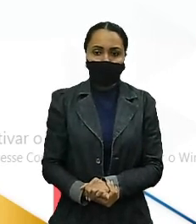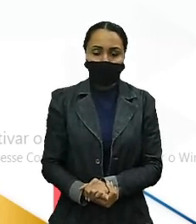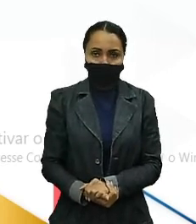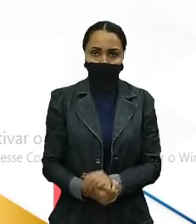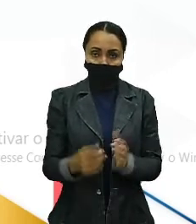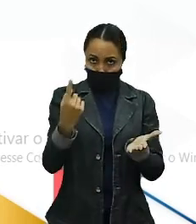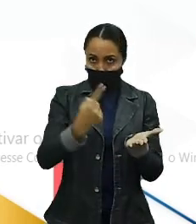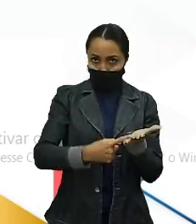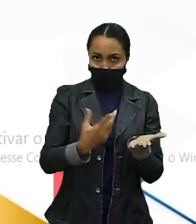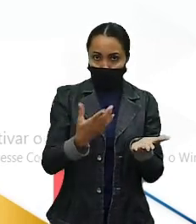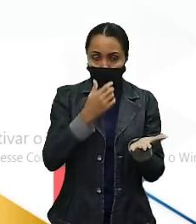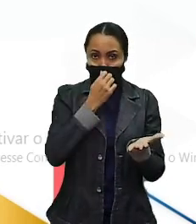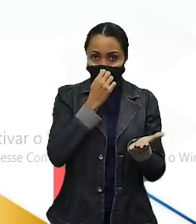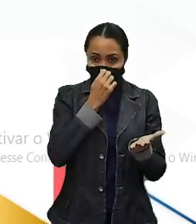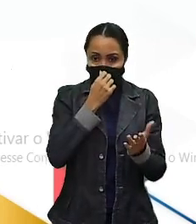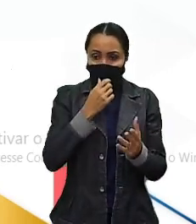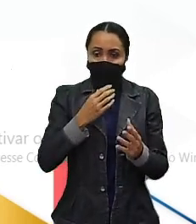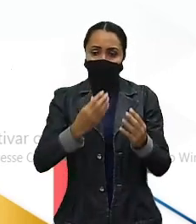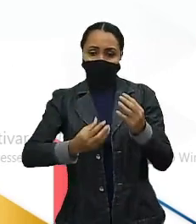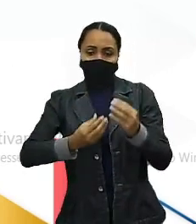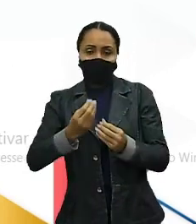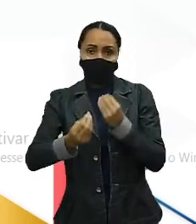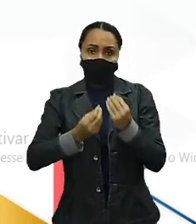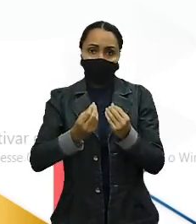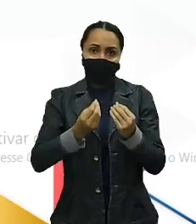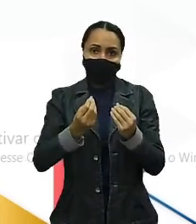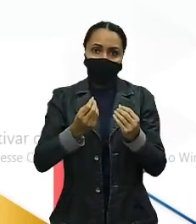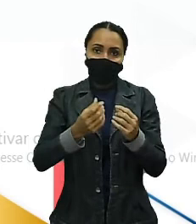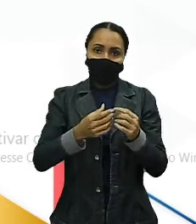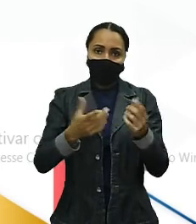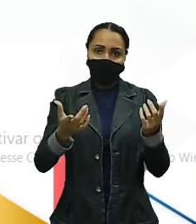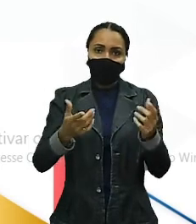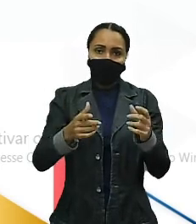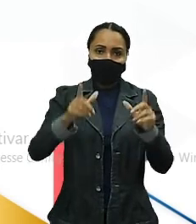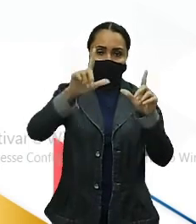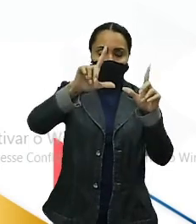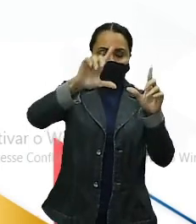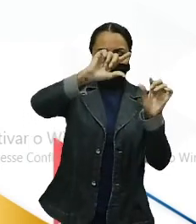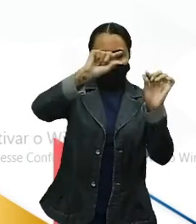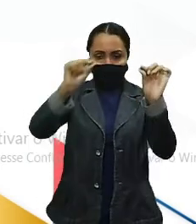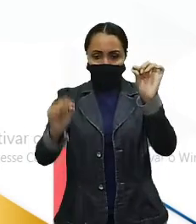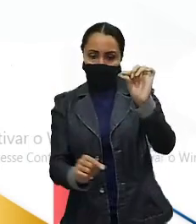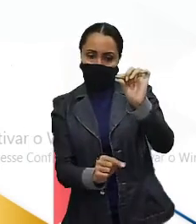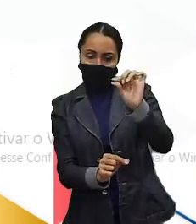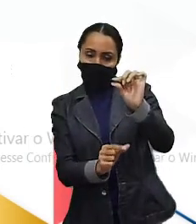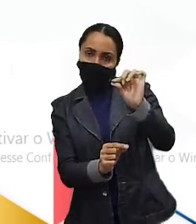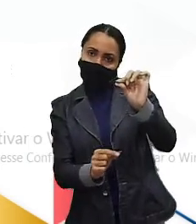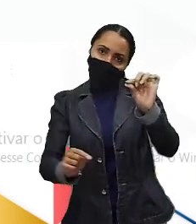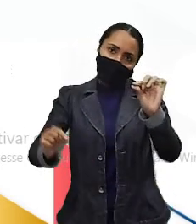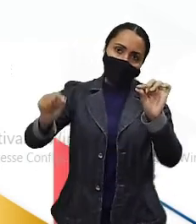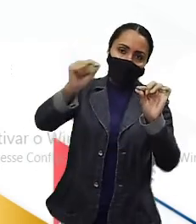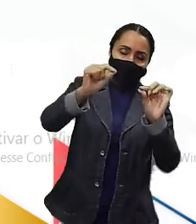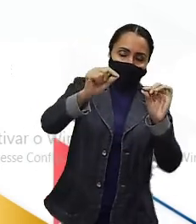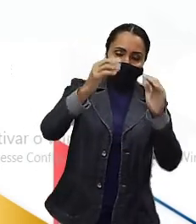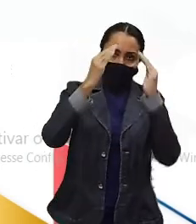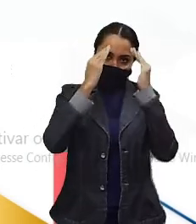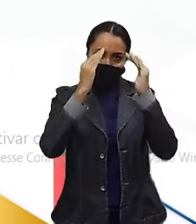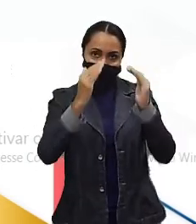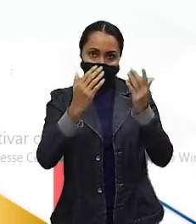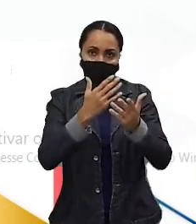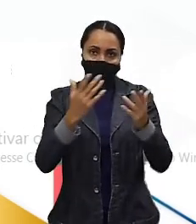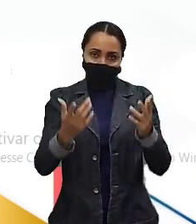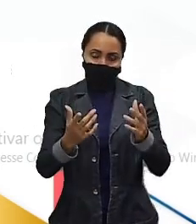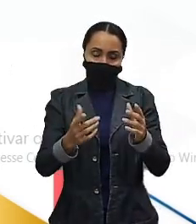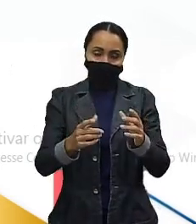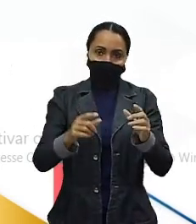concorda comigo? Então, a forma de recolocar a tela na posição original, obedecendo ao que foi estabelecido, é